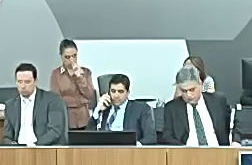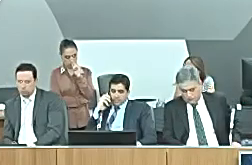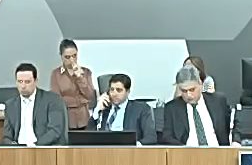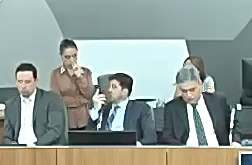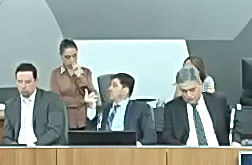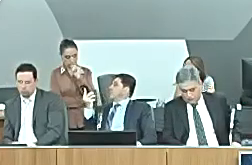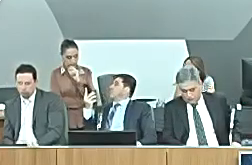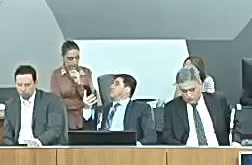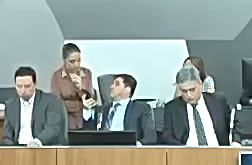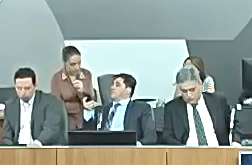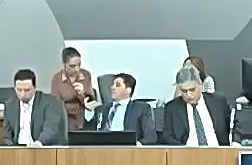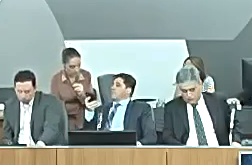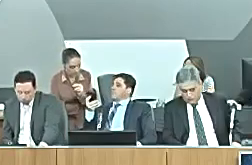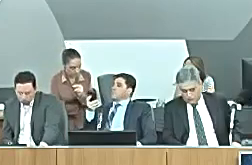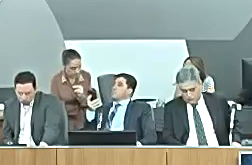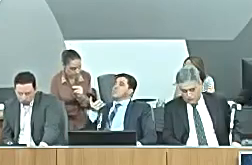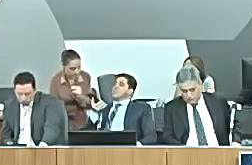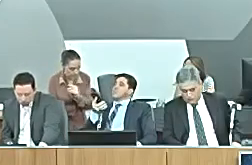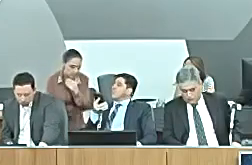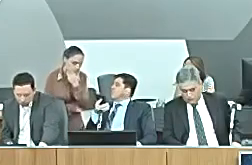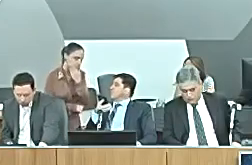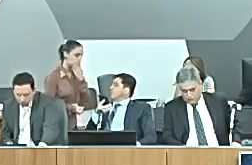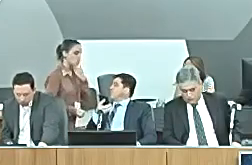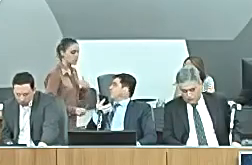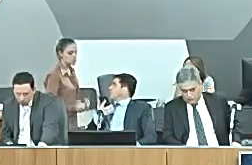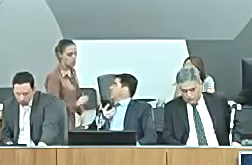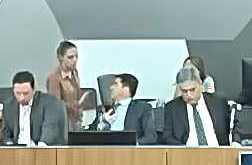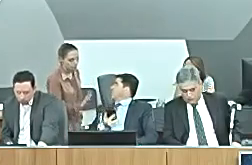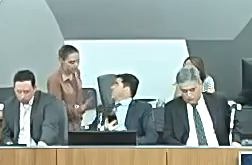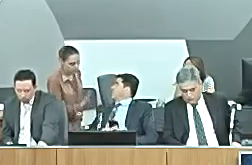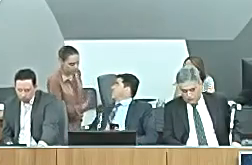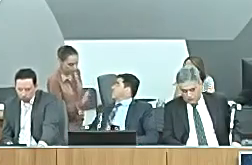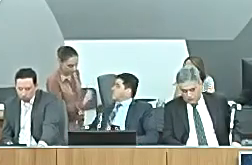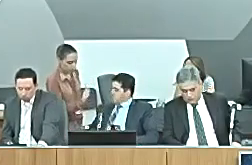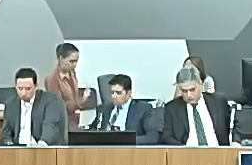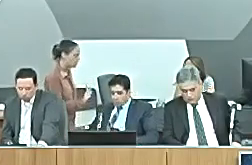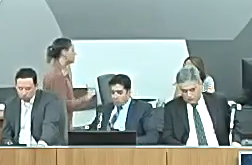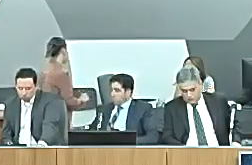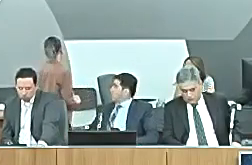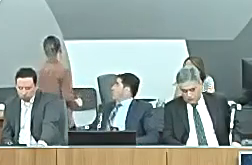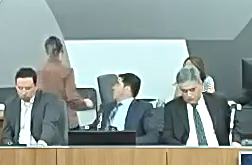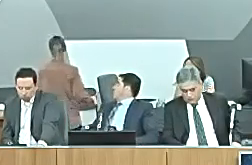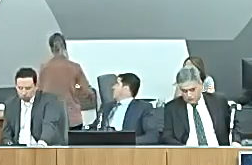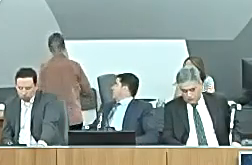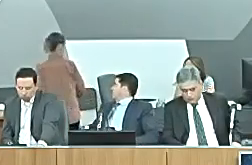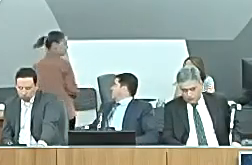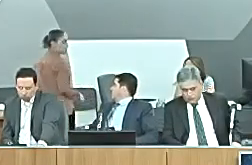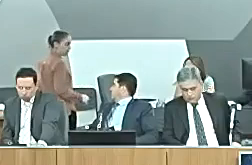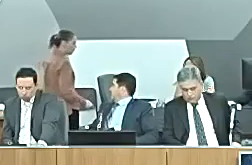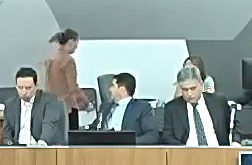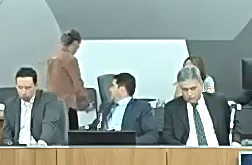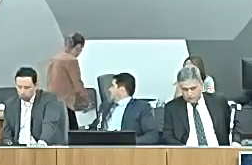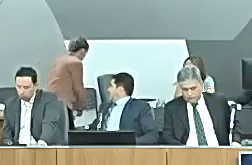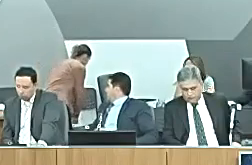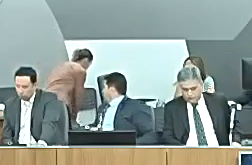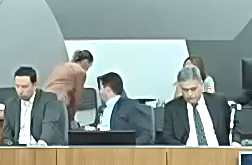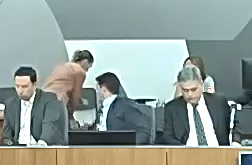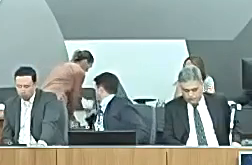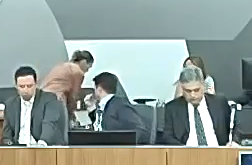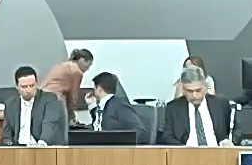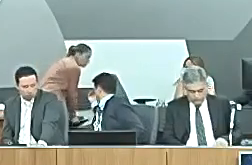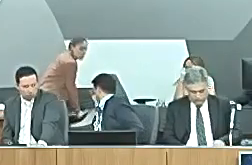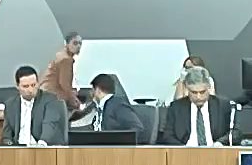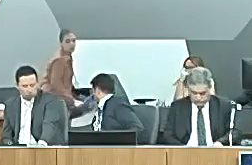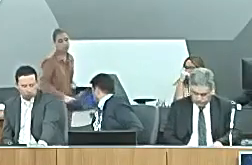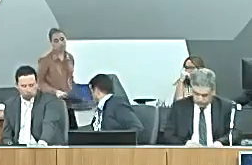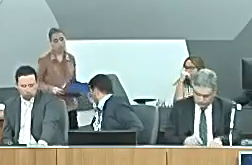eles estão aqui lutando por vocês eu espero que a gente construa um grande documento é que interessa não apenas a vocês